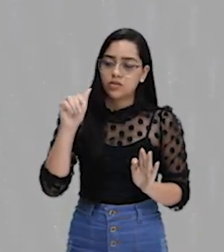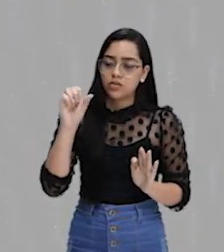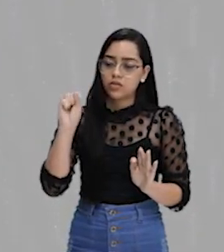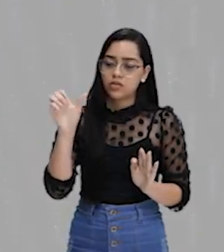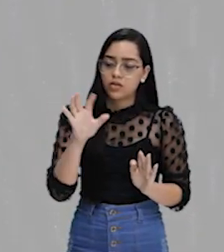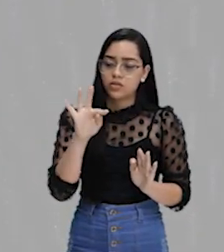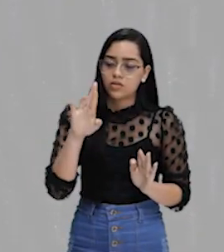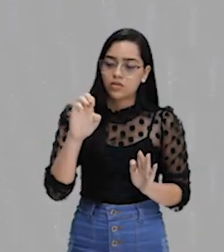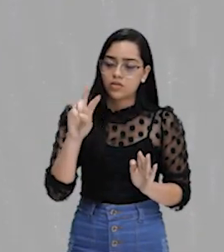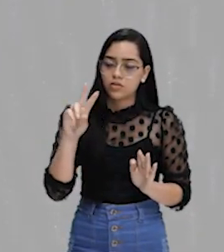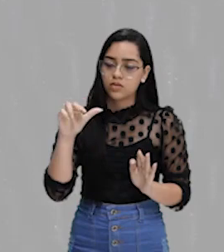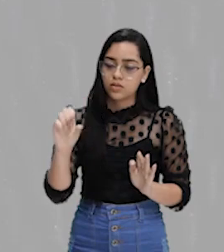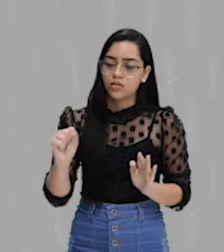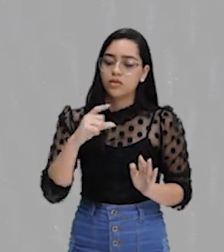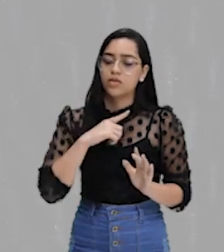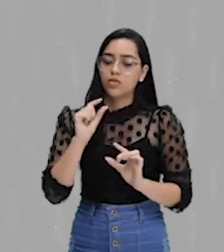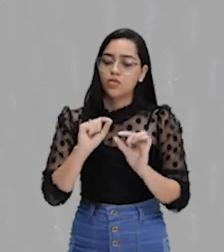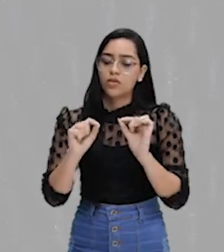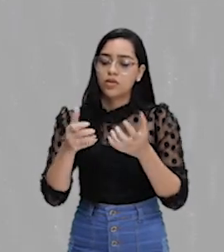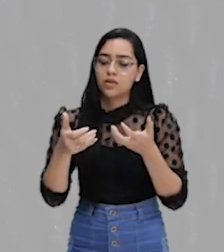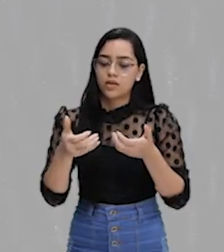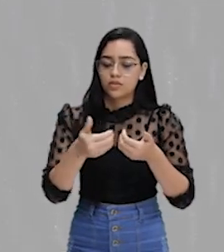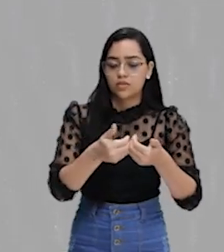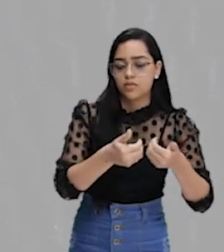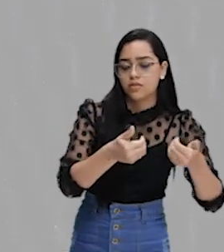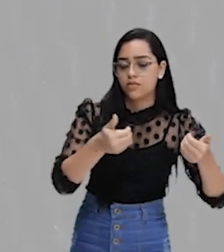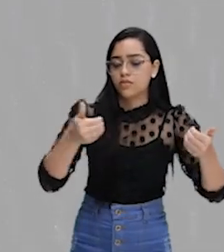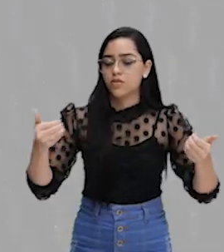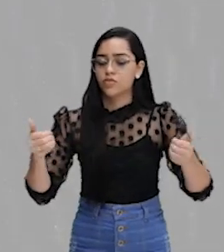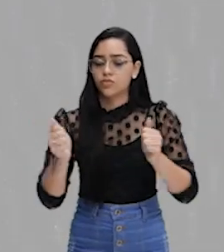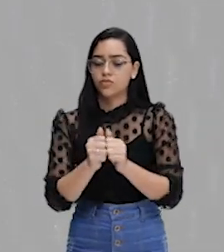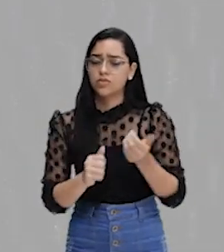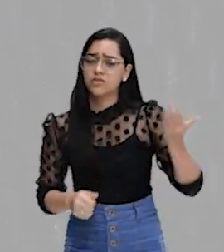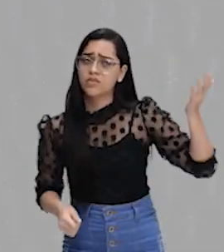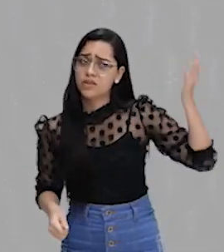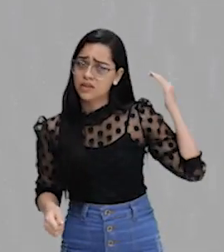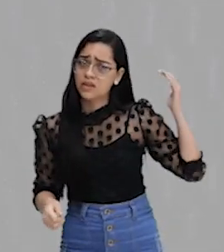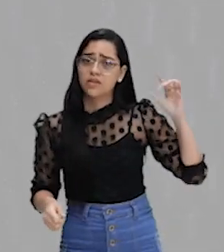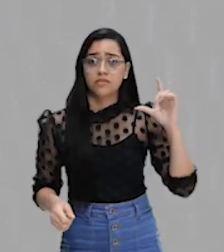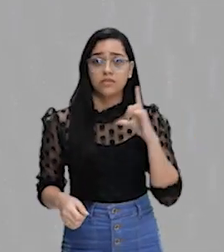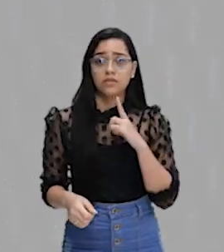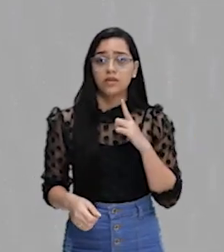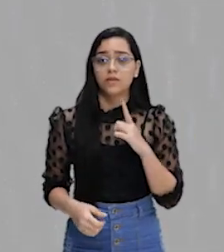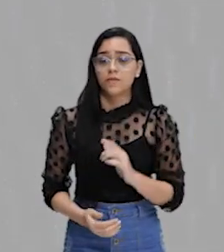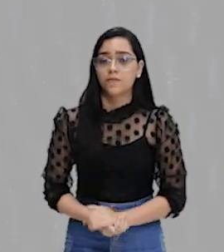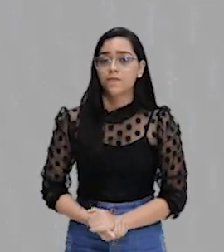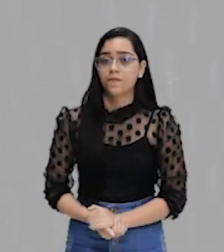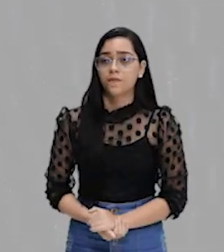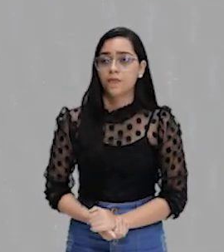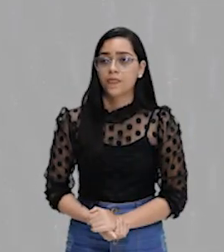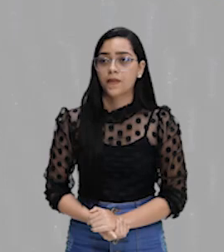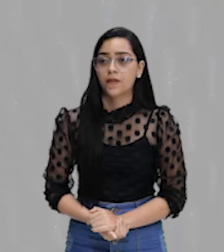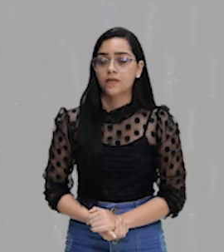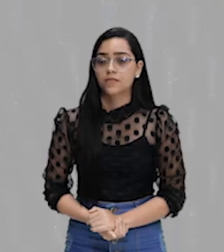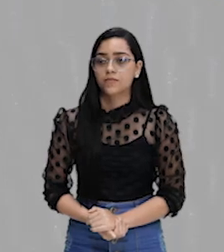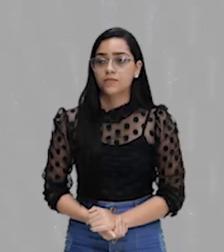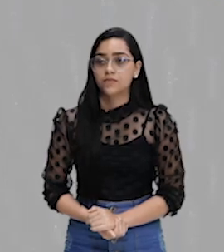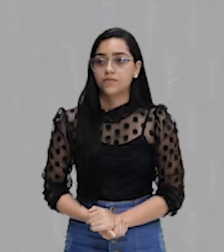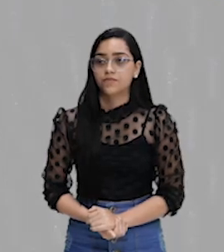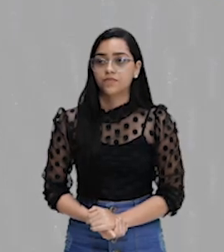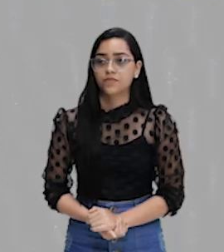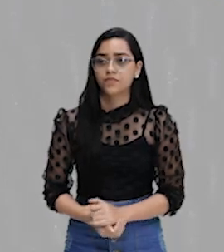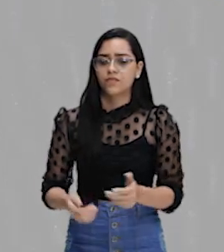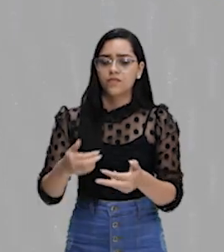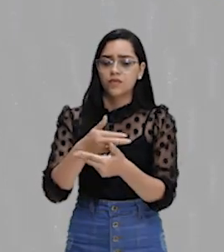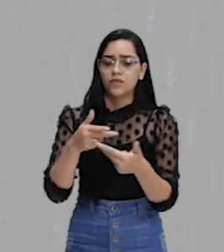cultural ele tenta se desvincular desse passado mais próximo dele, que é o passado medieval. Ao